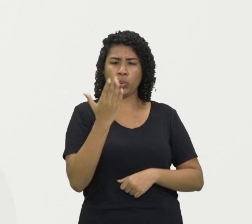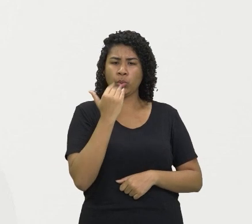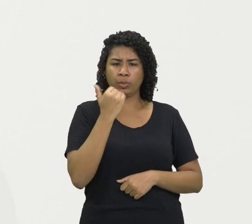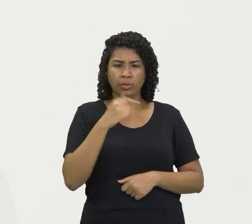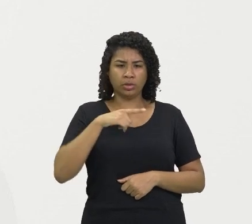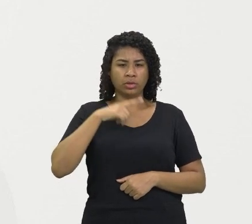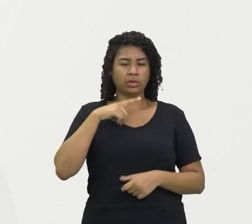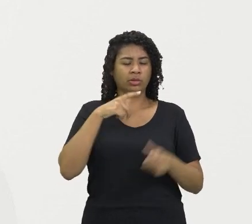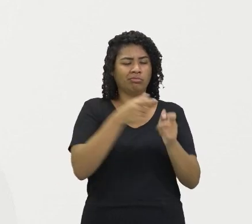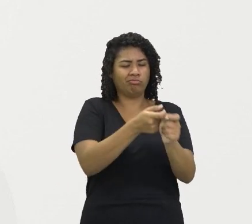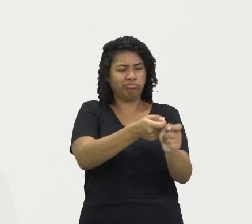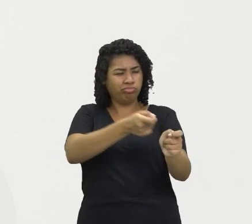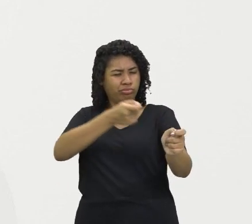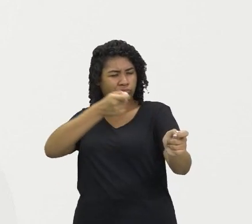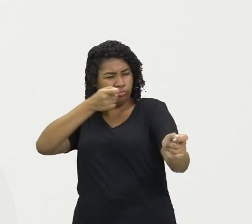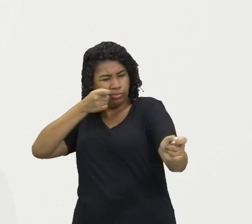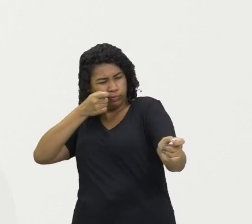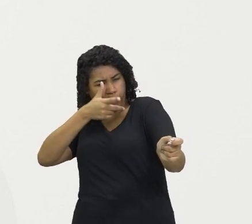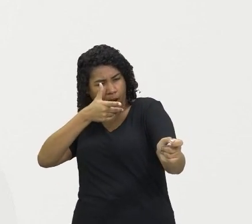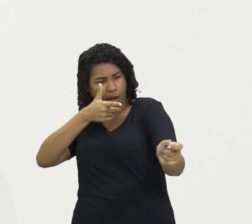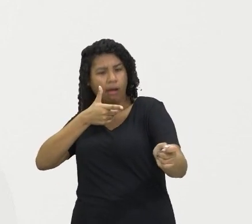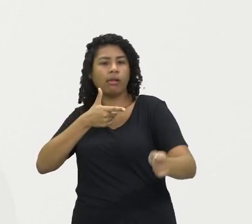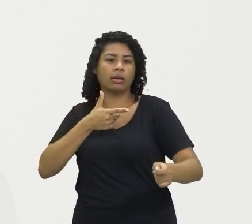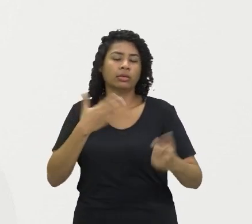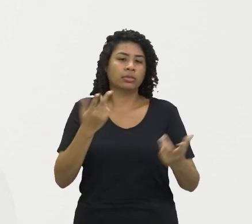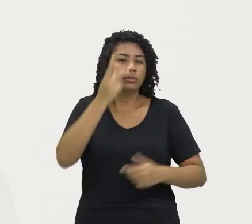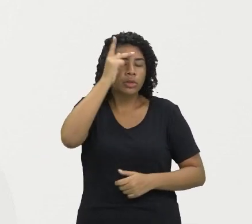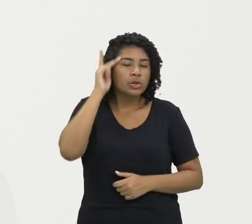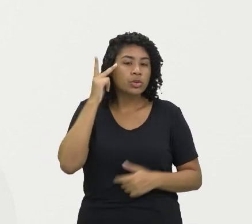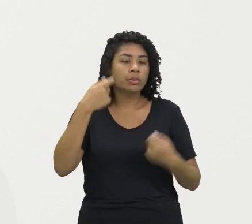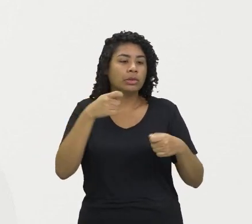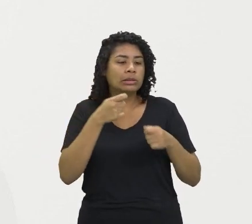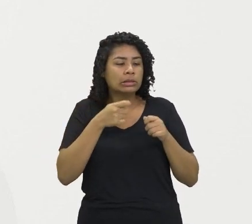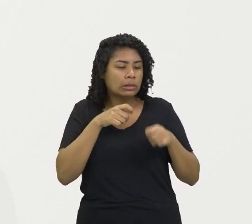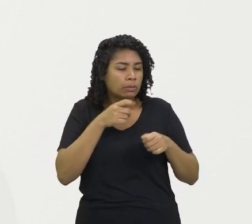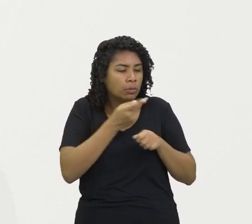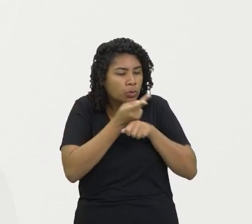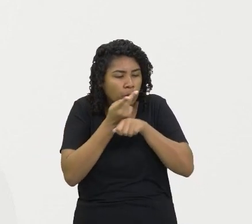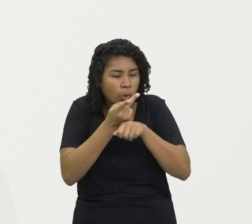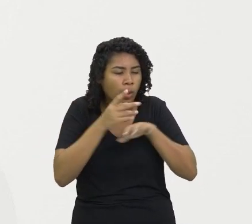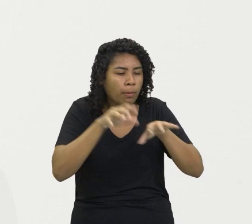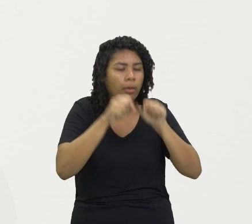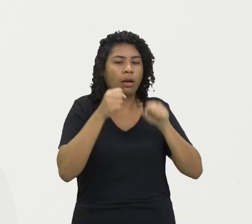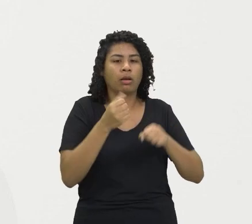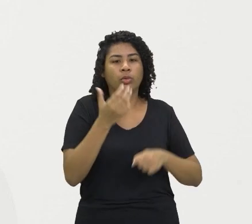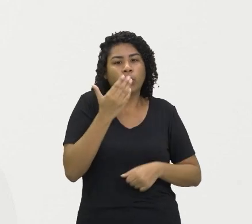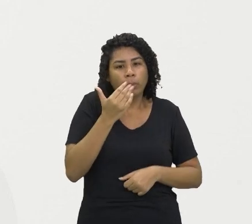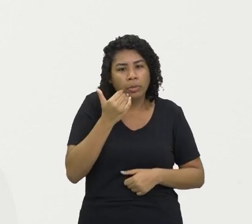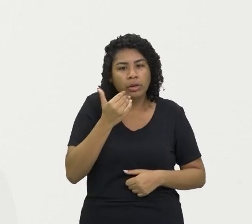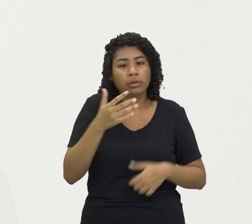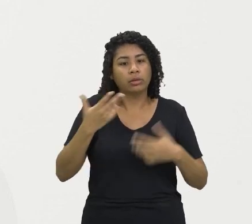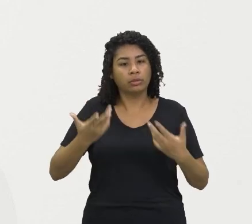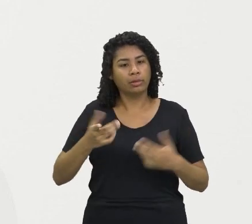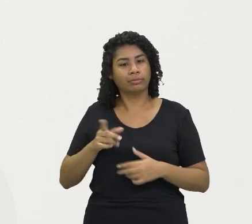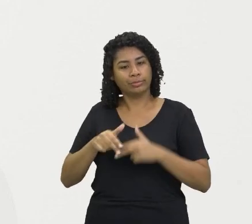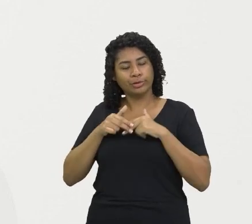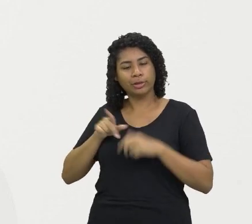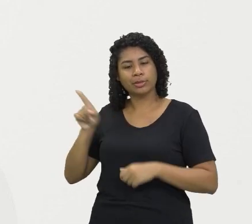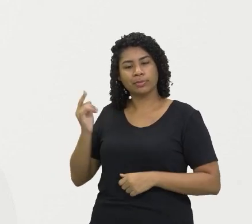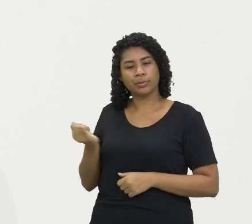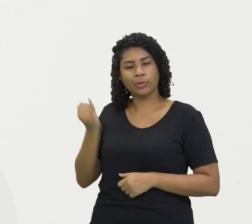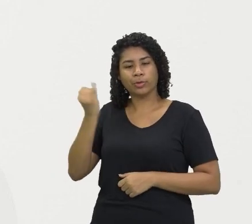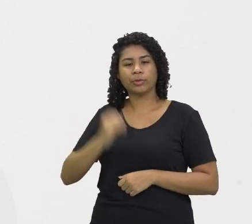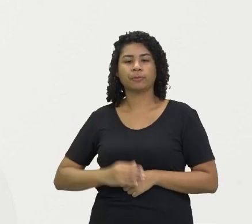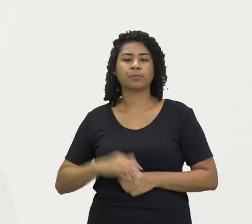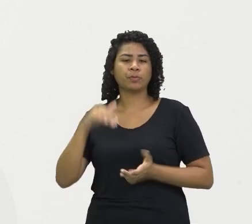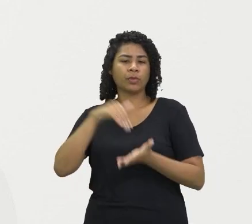verdade, faz as caças, que vão, às vezes, alimentar a família. E também, por fim, a mãe dos peixes,